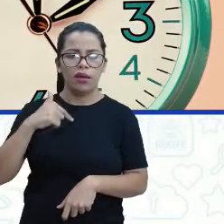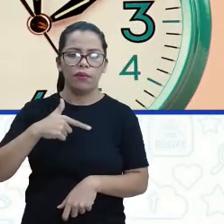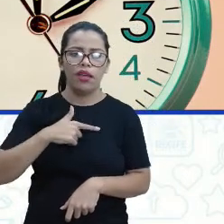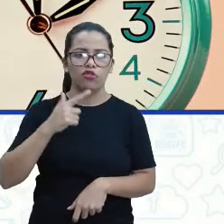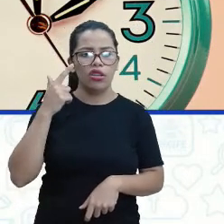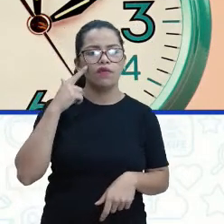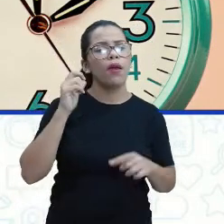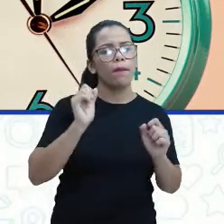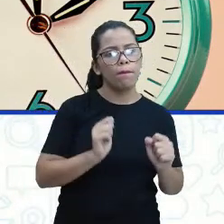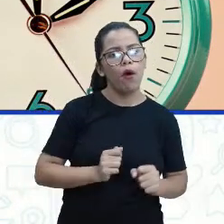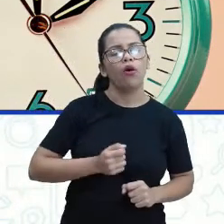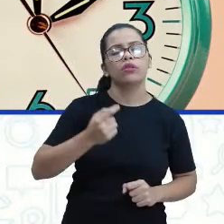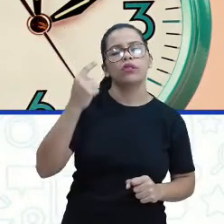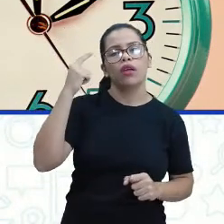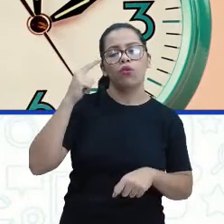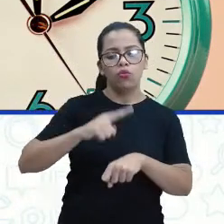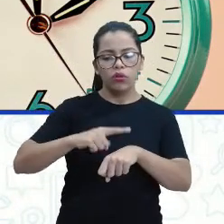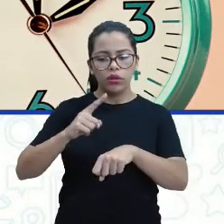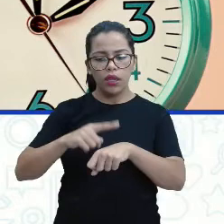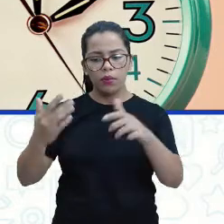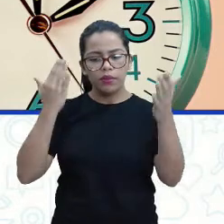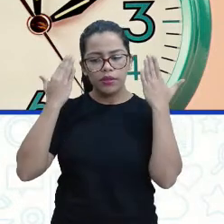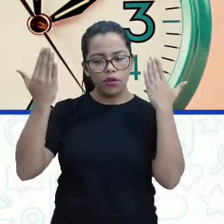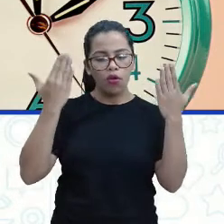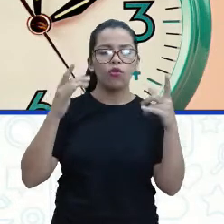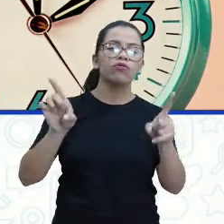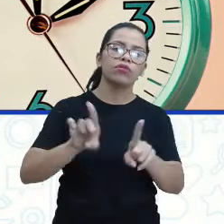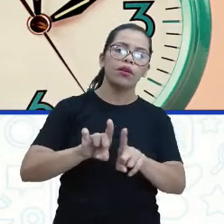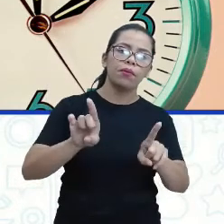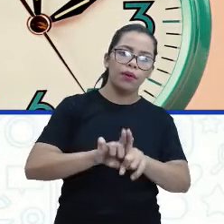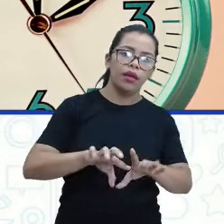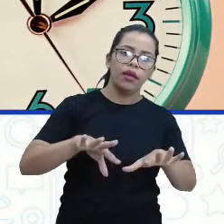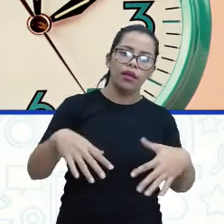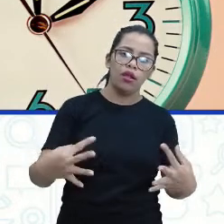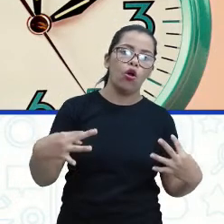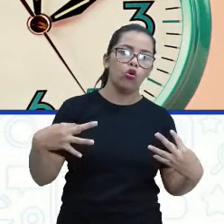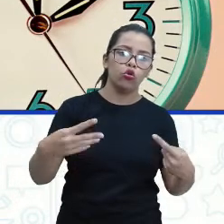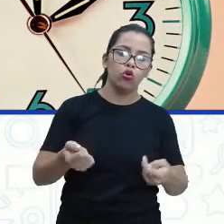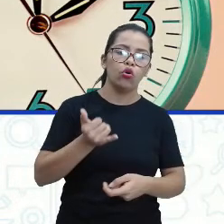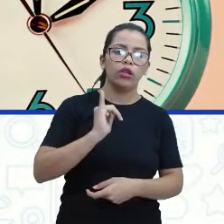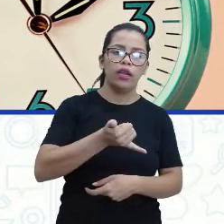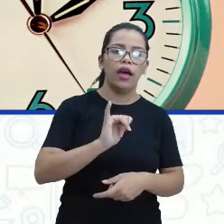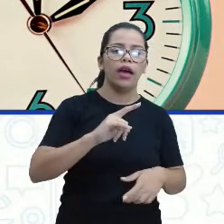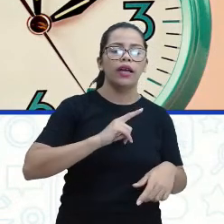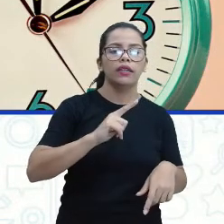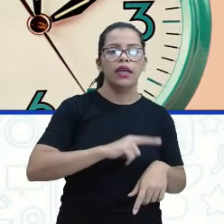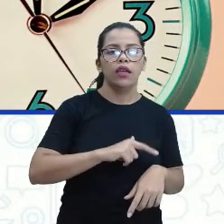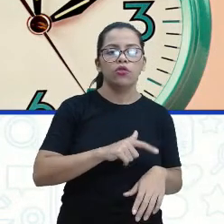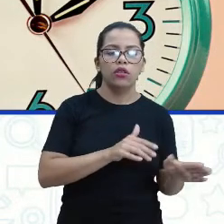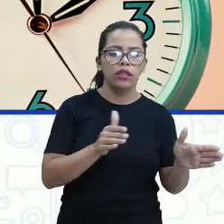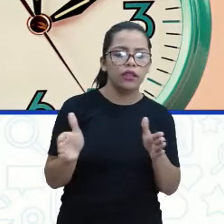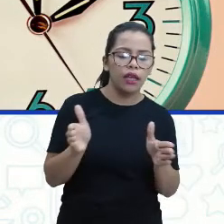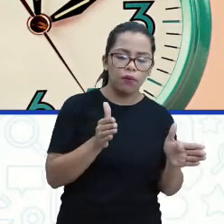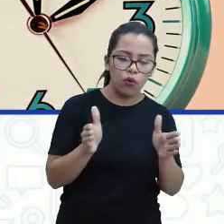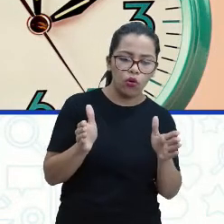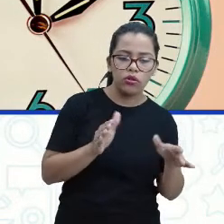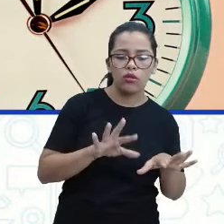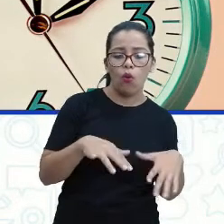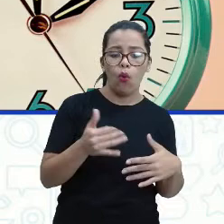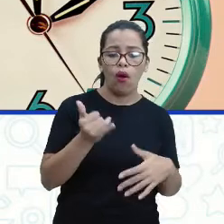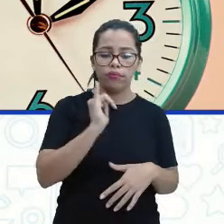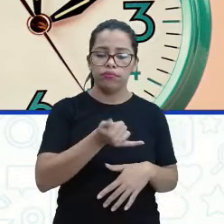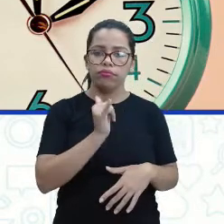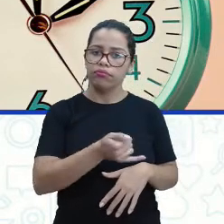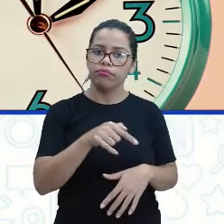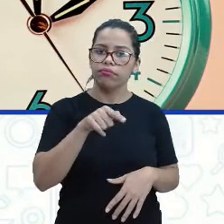tempo psicológico também. Então, toda narração tem um tempo que determina o período em que a história se passa.